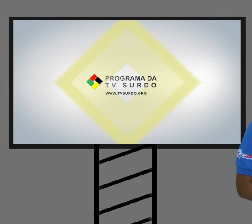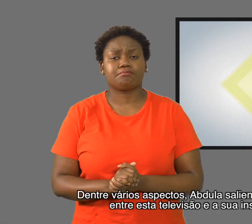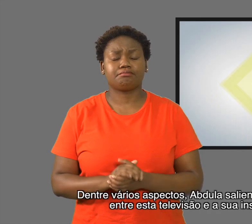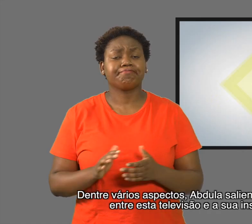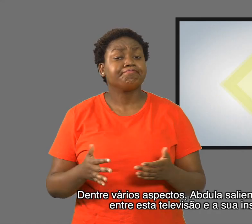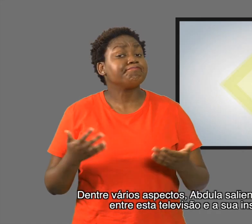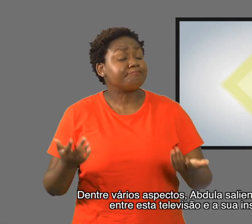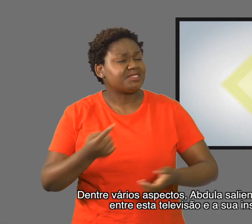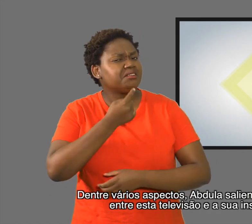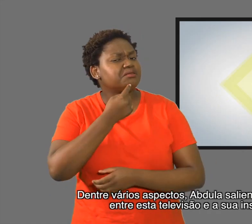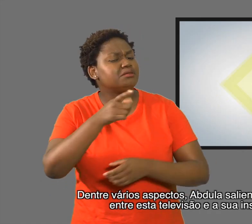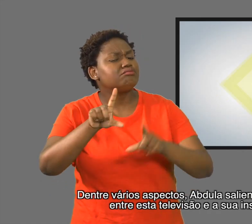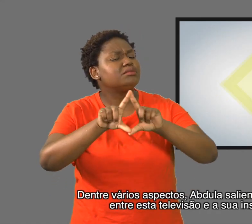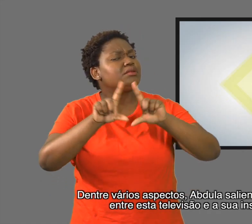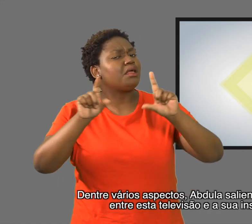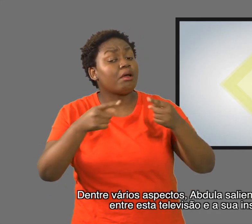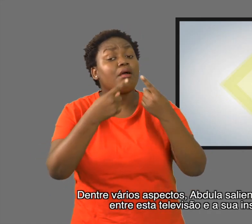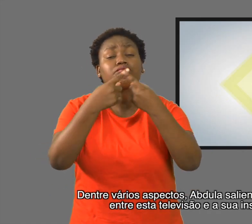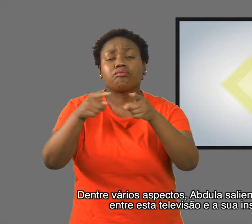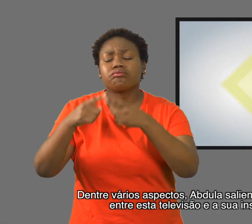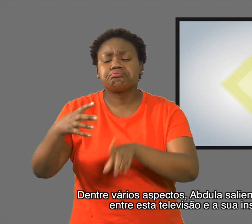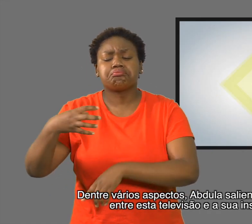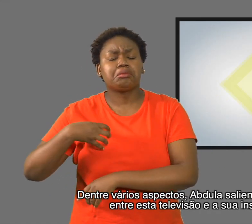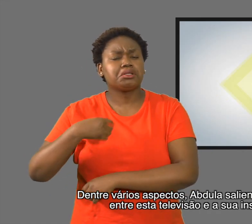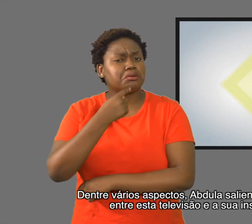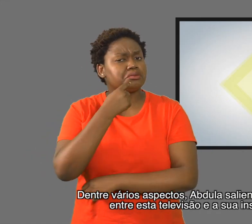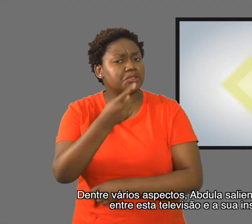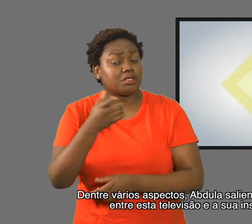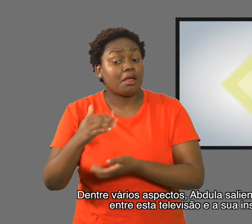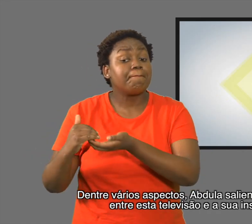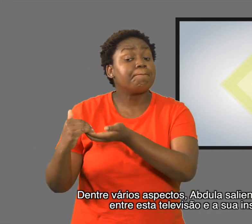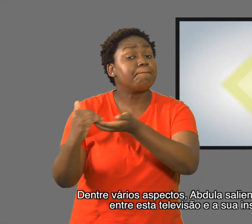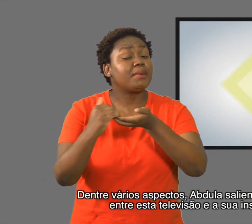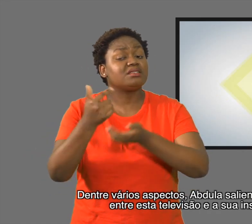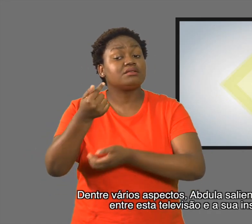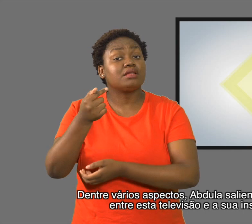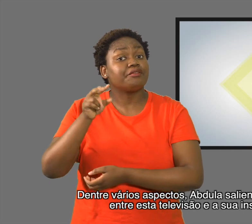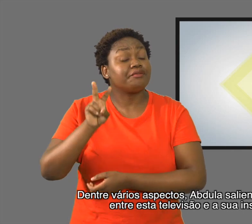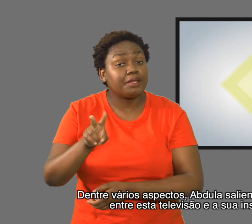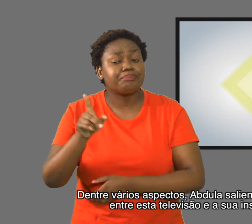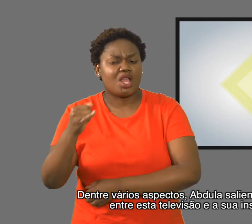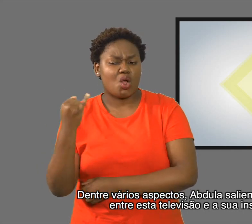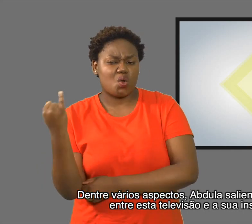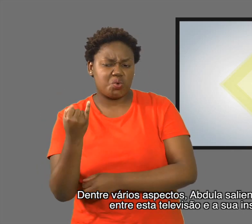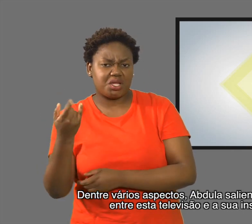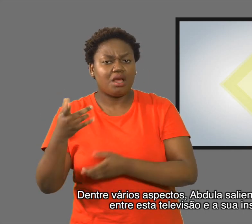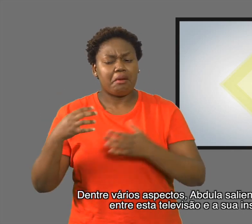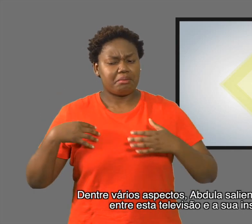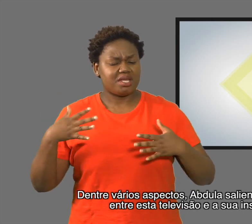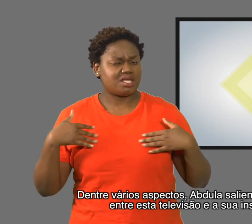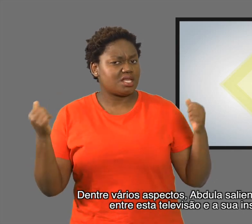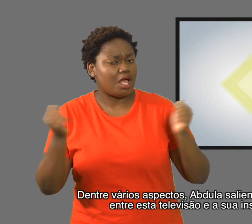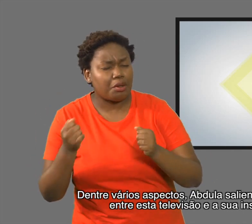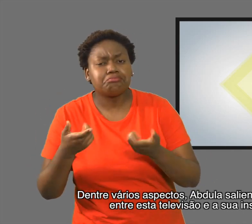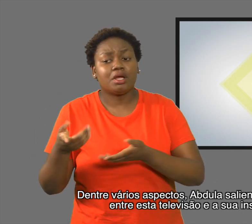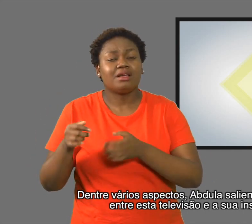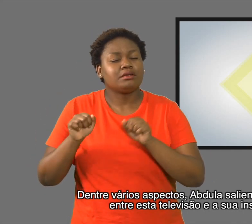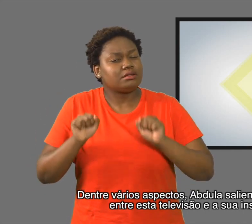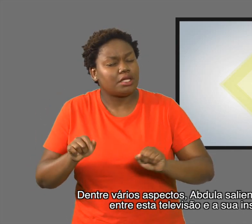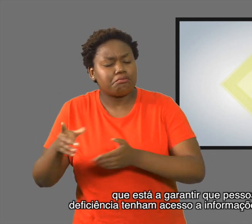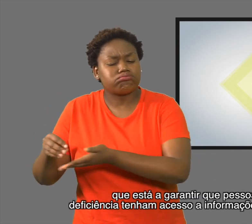Dentro de vários aspectos, Abdullah salientou a parceria entre esta televisão e a sua